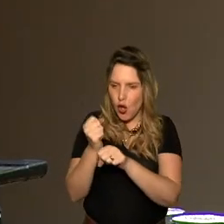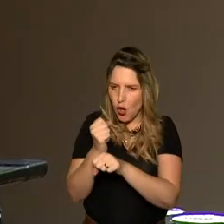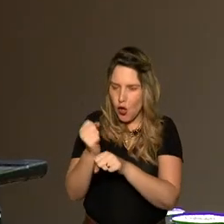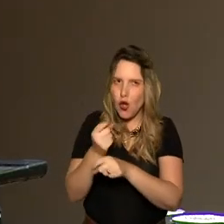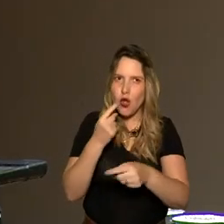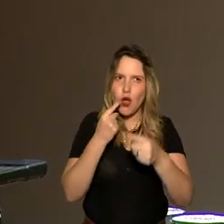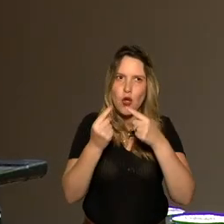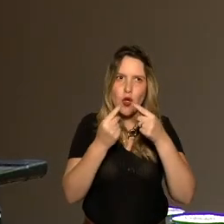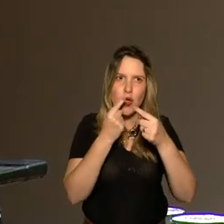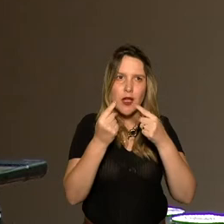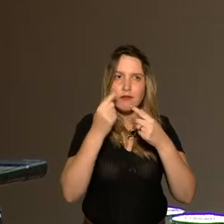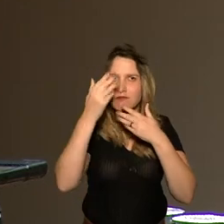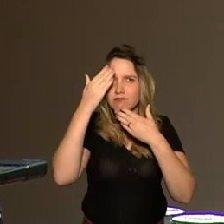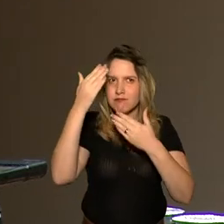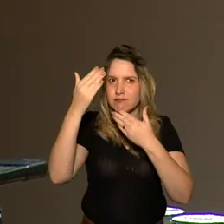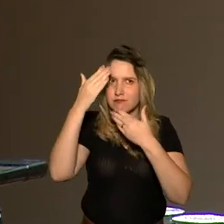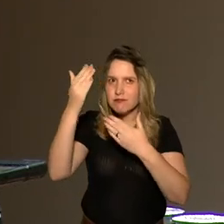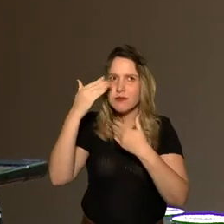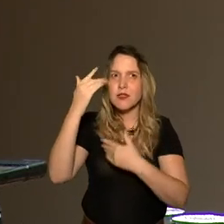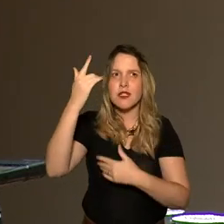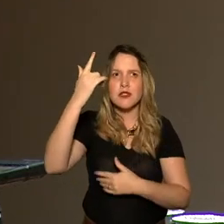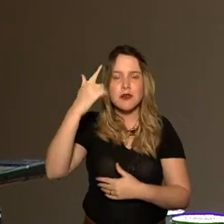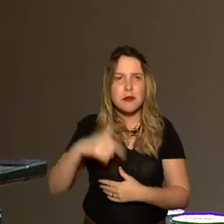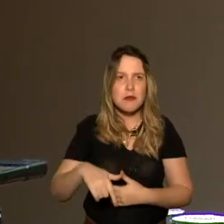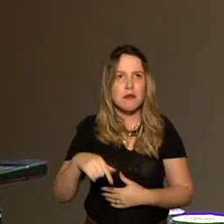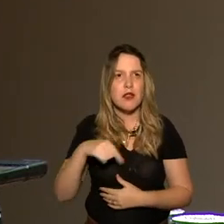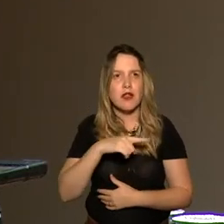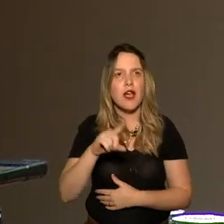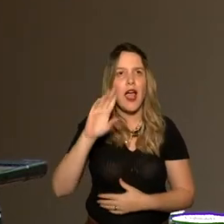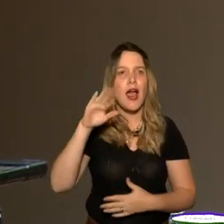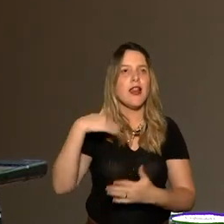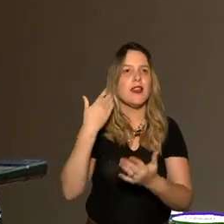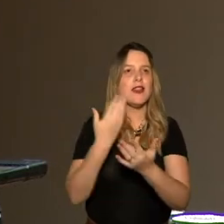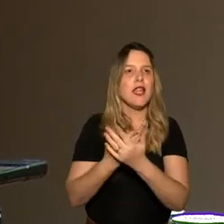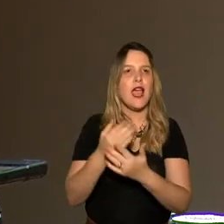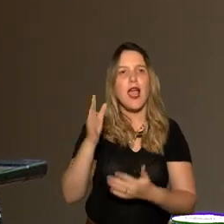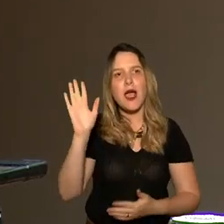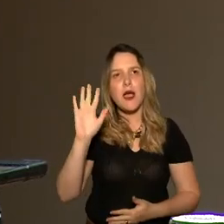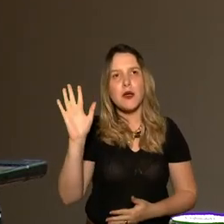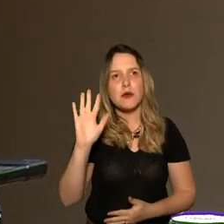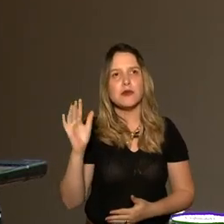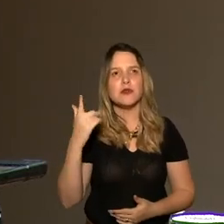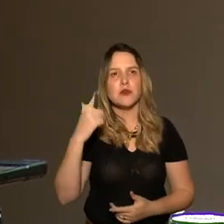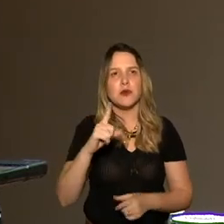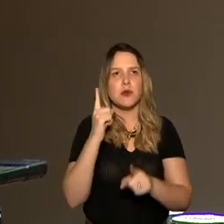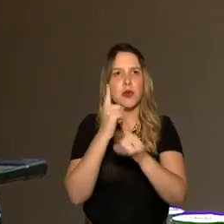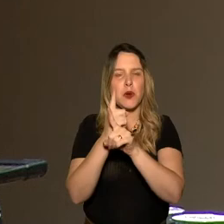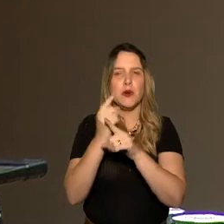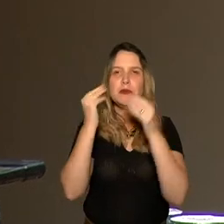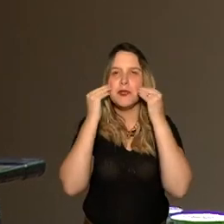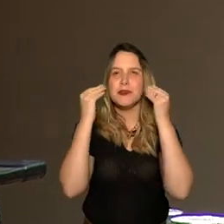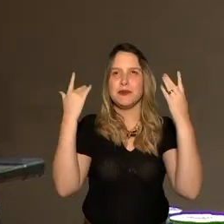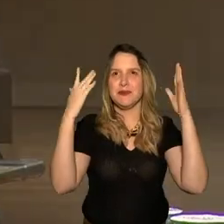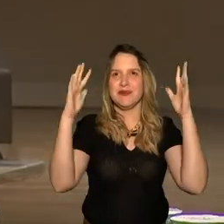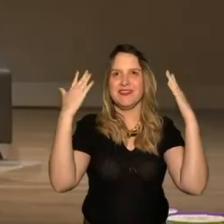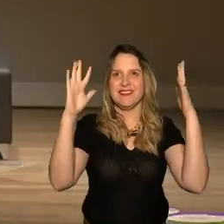partir do Diálogo muito obrigada pela participação de vocês até o próximo encontro um beijo